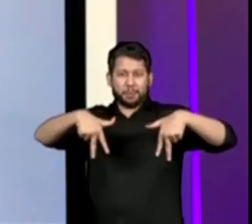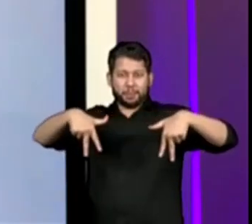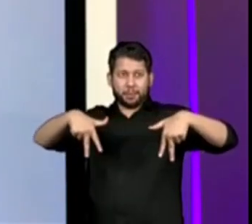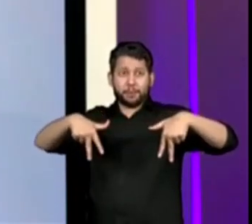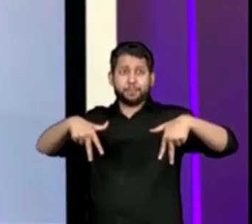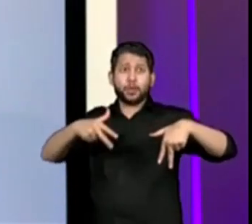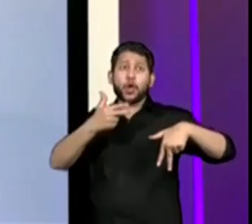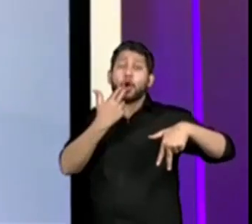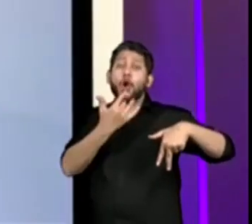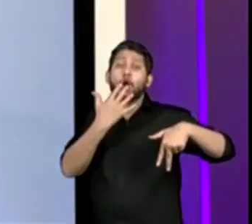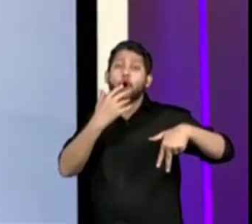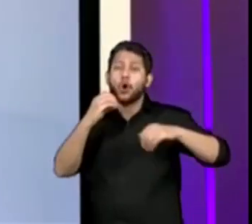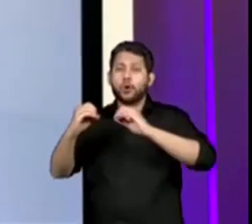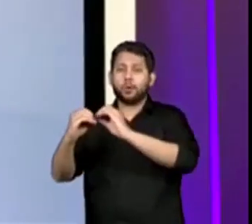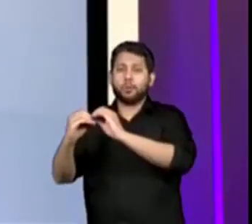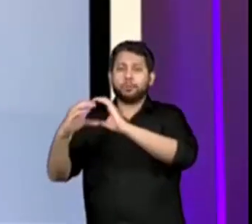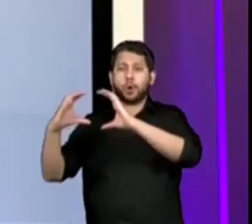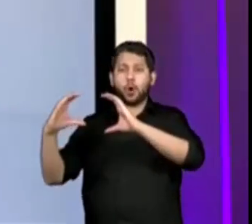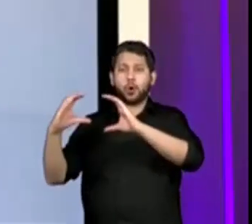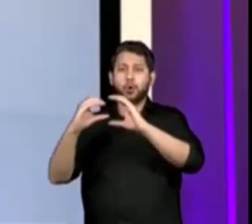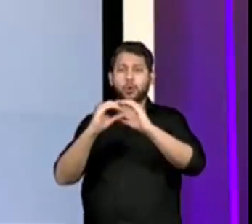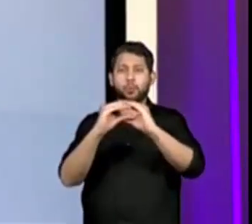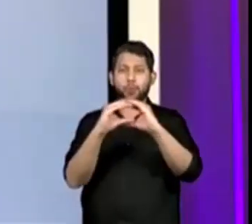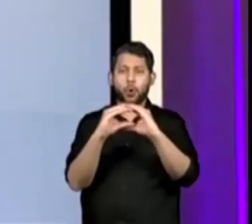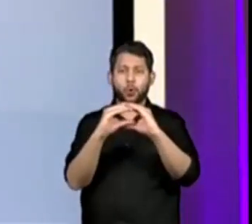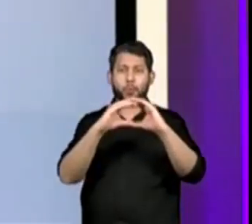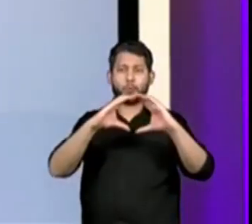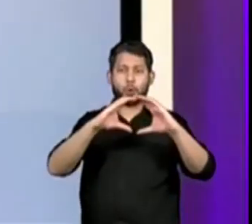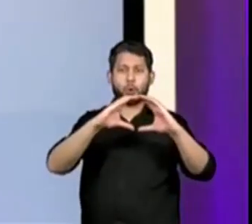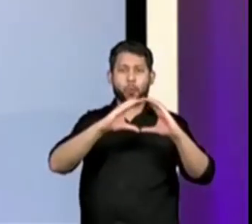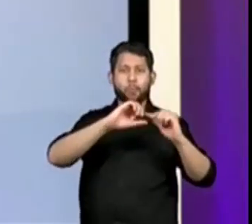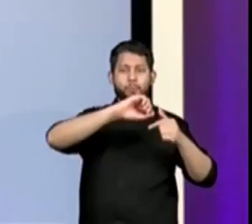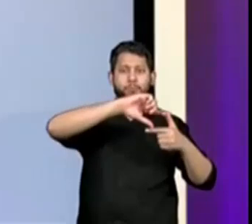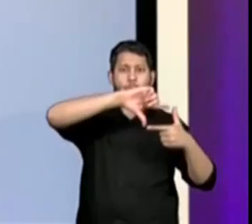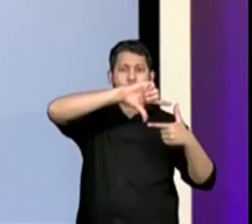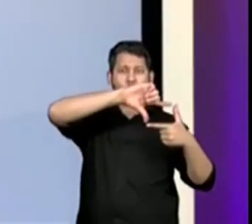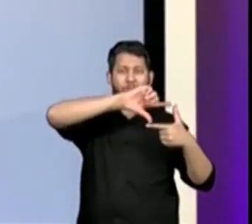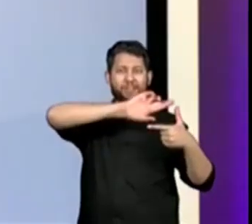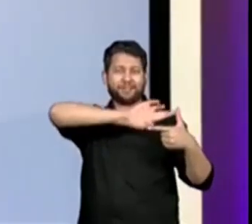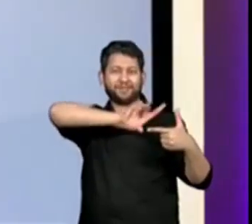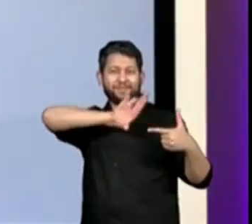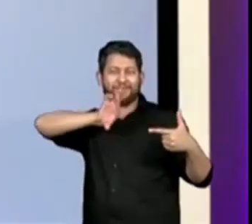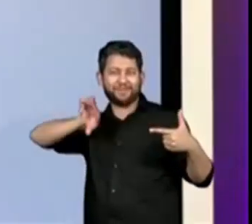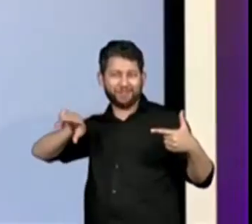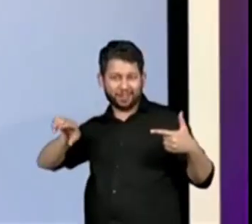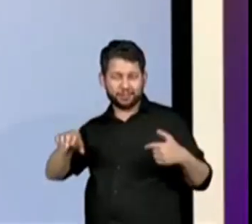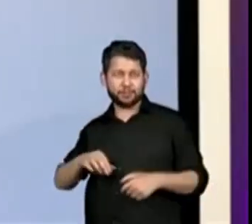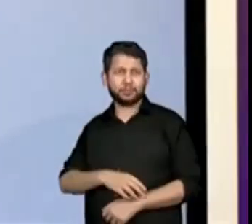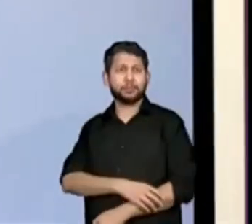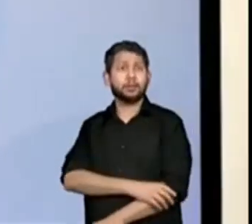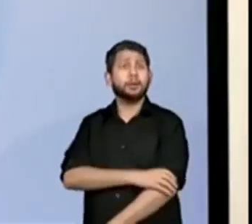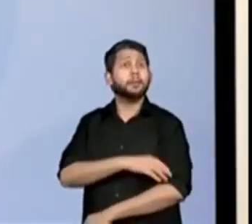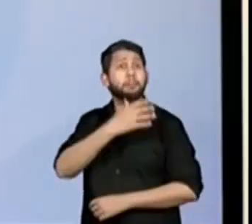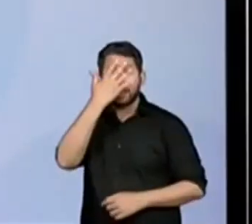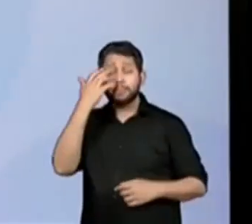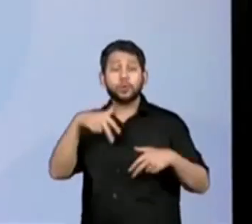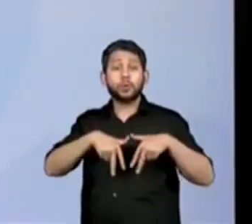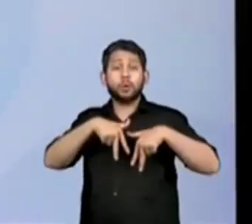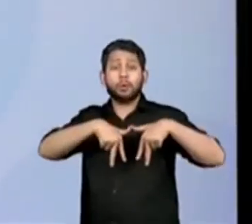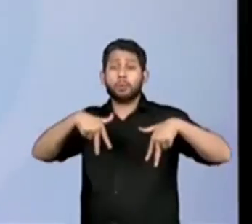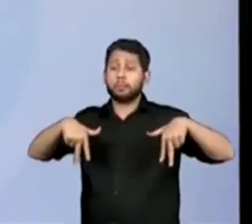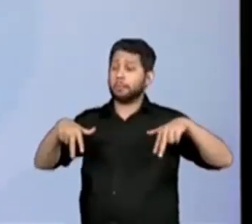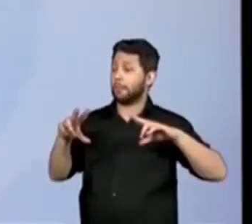cores, vários balões, né, com a indicação como se essas pessoas estivessem numa